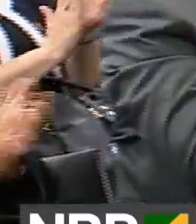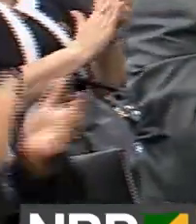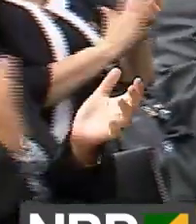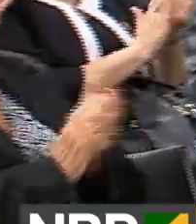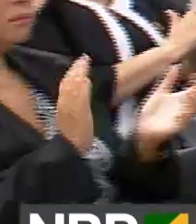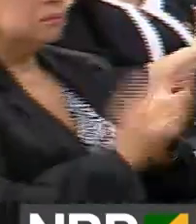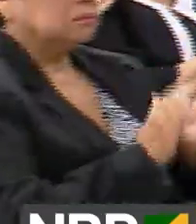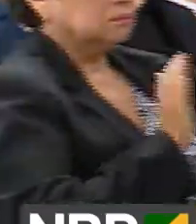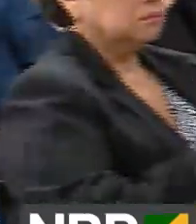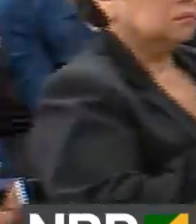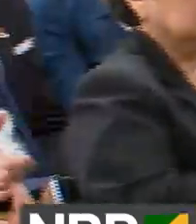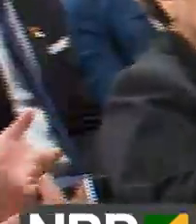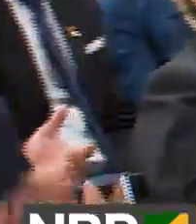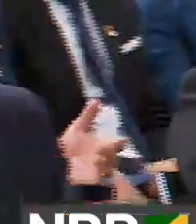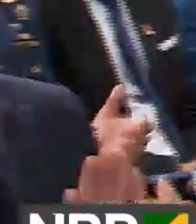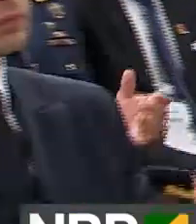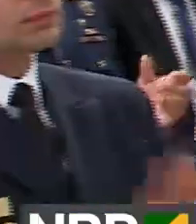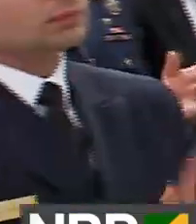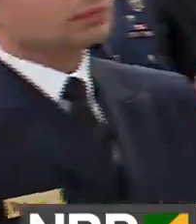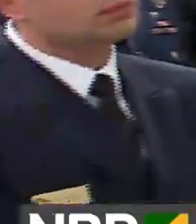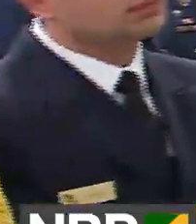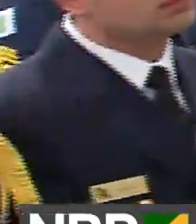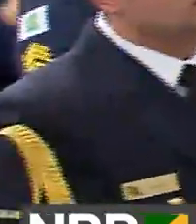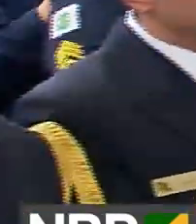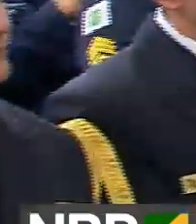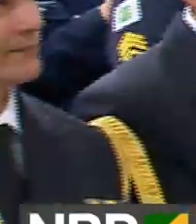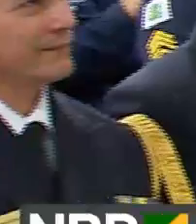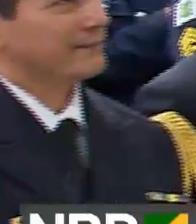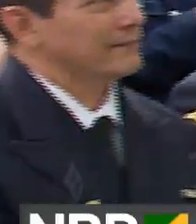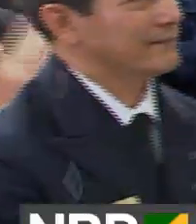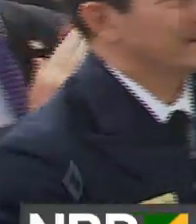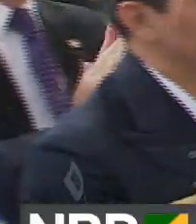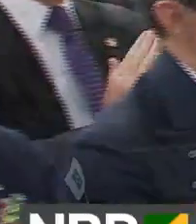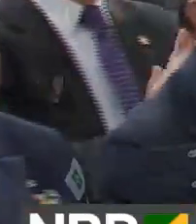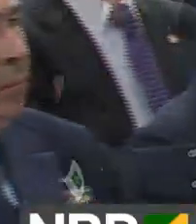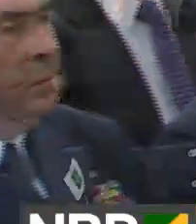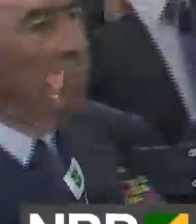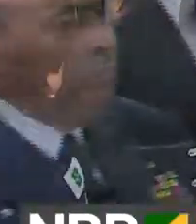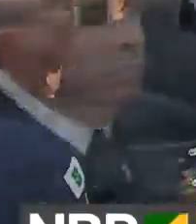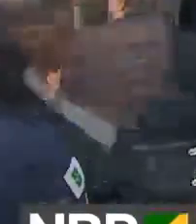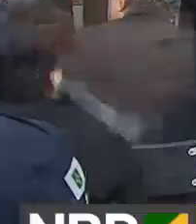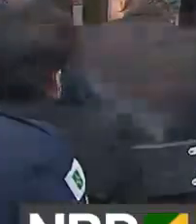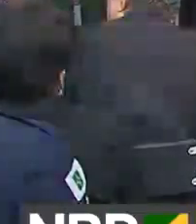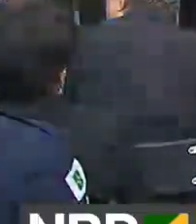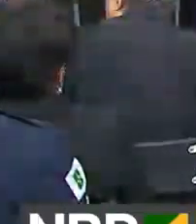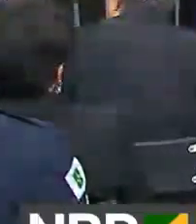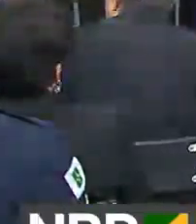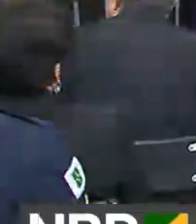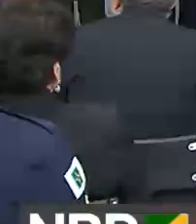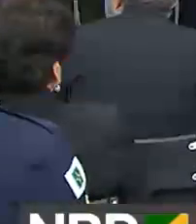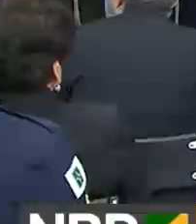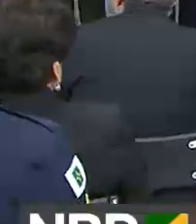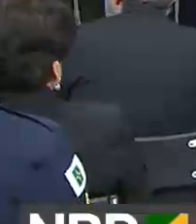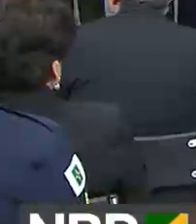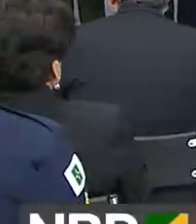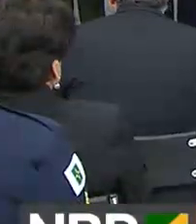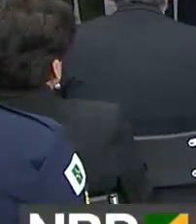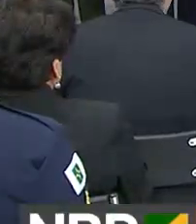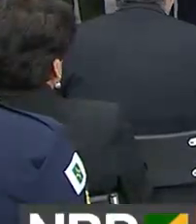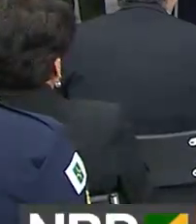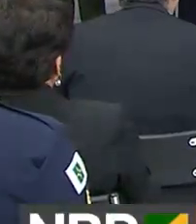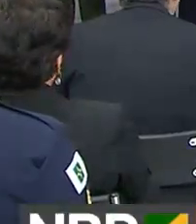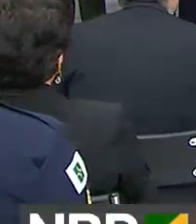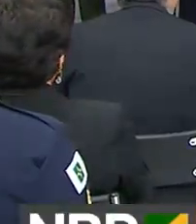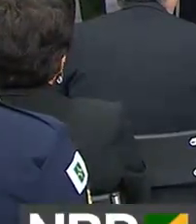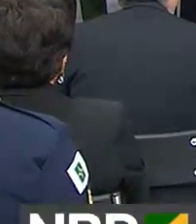cerimônia. Convidamos os presentes a visitar a exposição Entre a Saudade e a Guerra no andar térreo do Palácio do